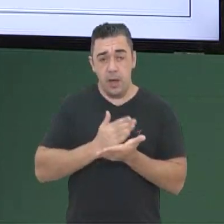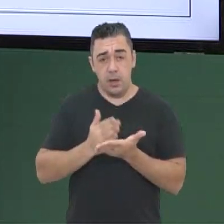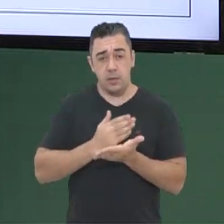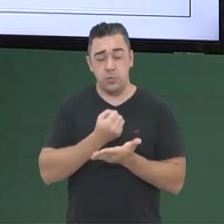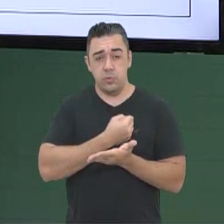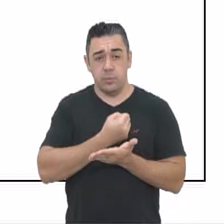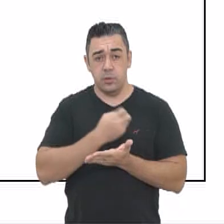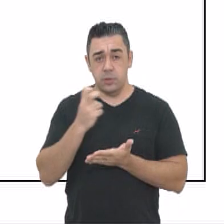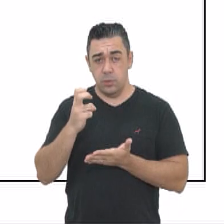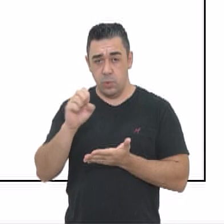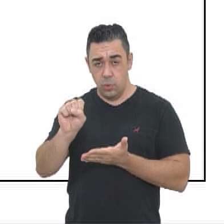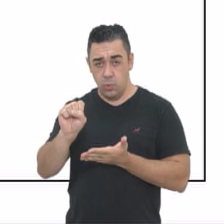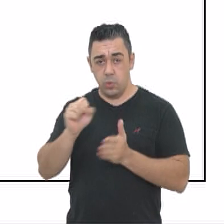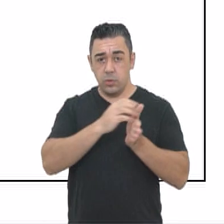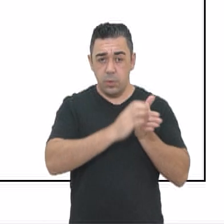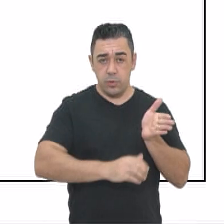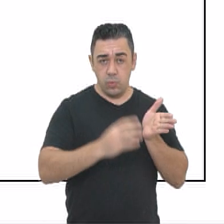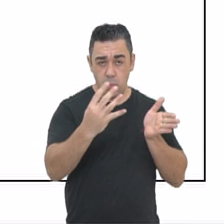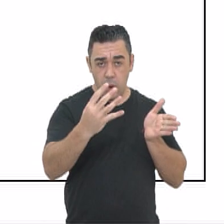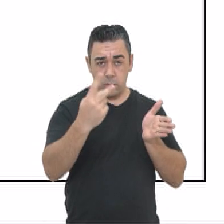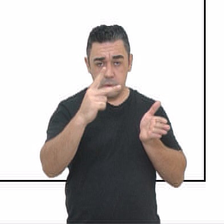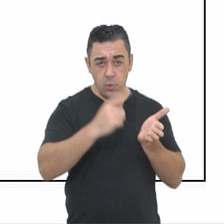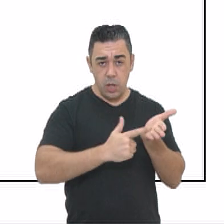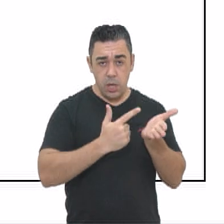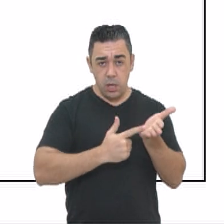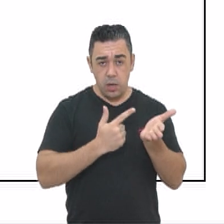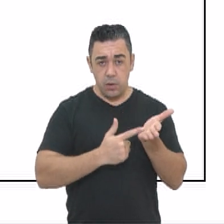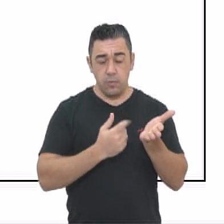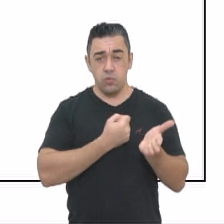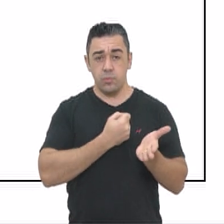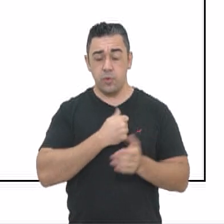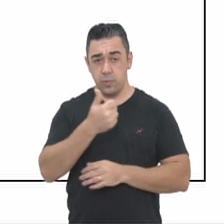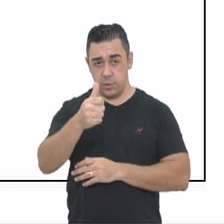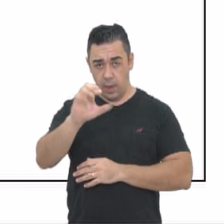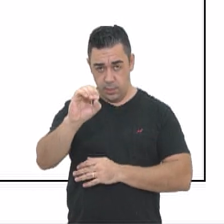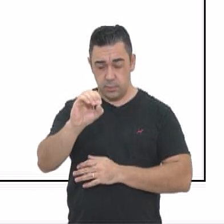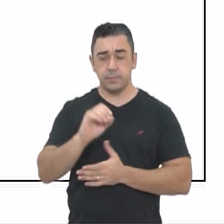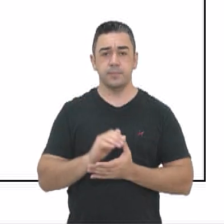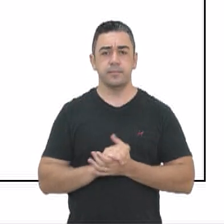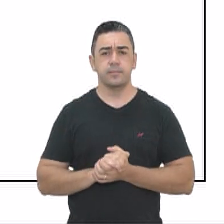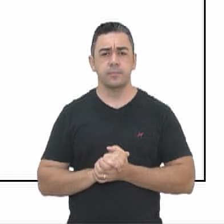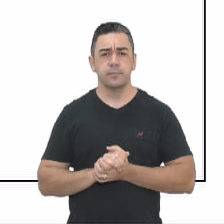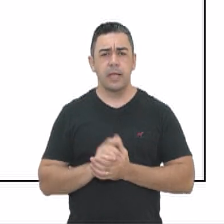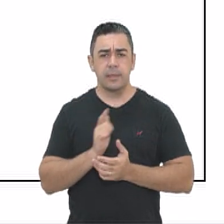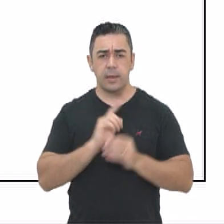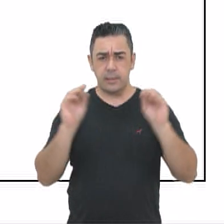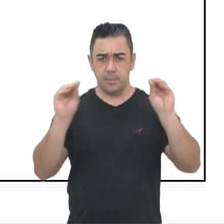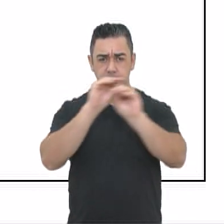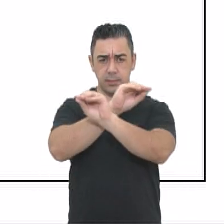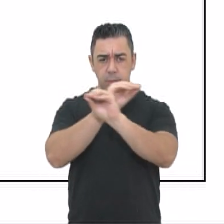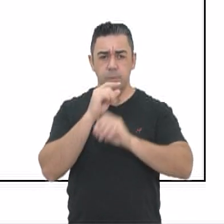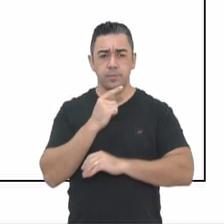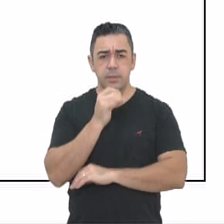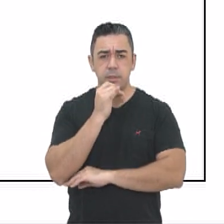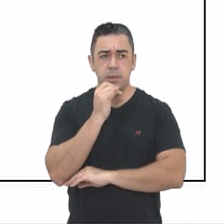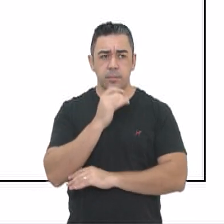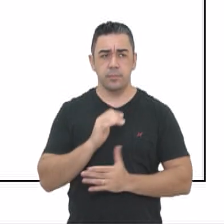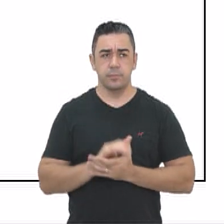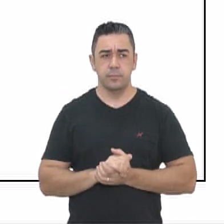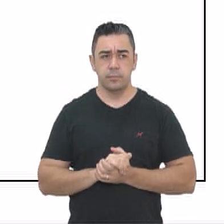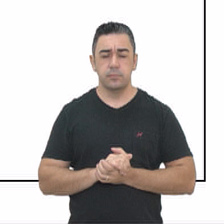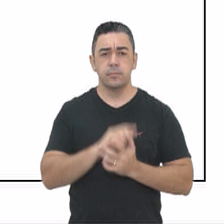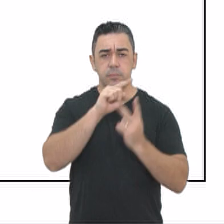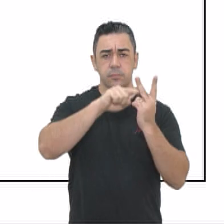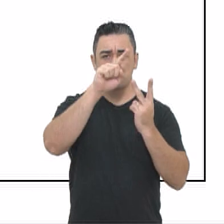58 do seu livro, lá no capítulo 4. Esse é o exercício número 10, tá? Então, ele me deu uma expressão aqui. Raiz quadrada